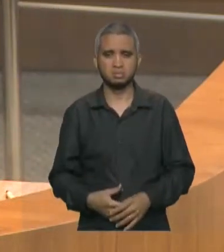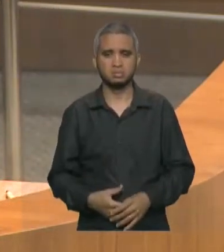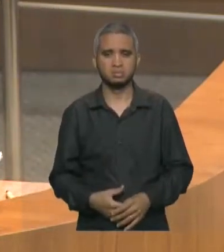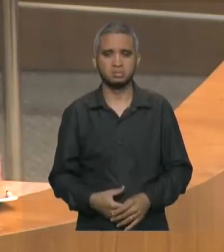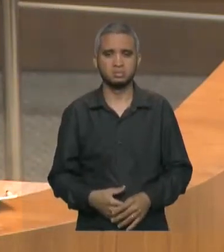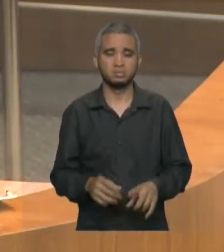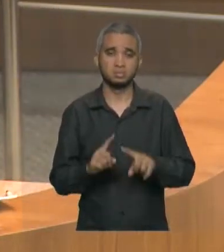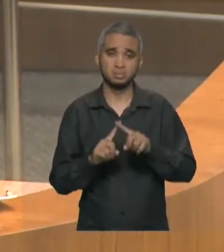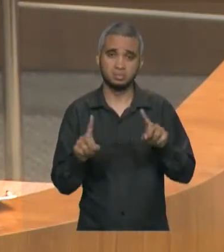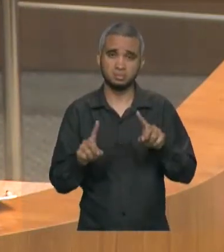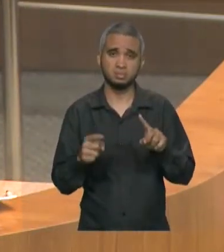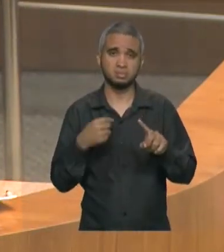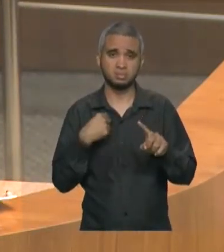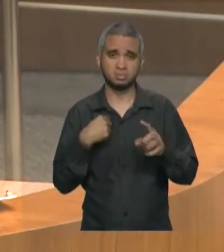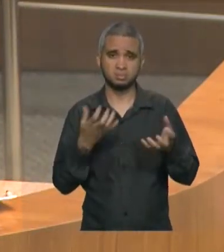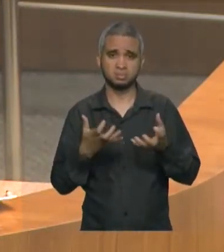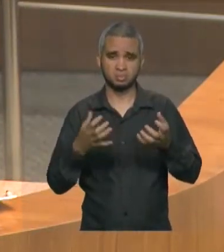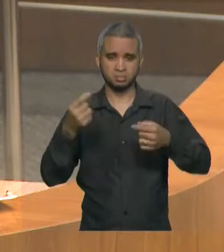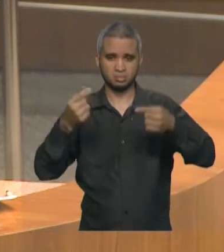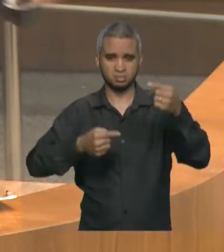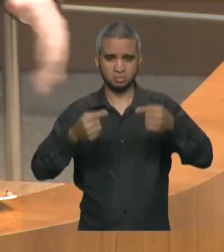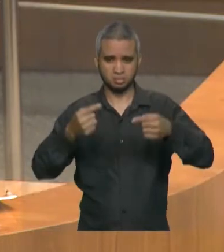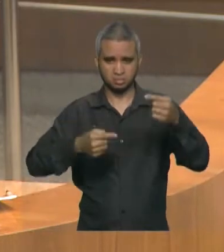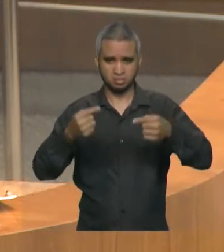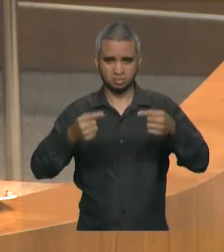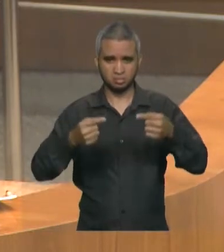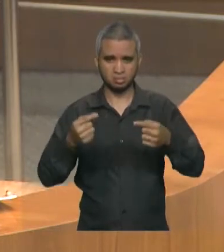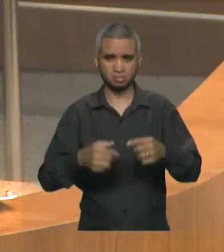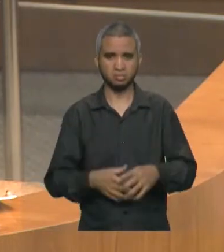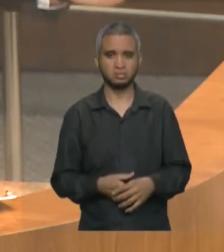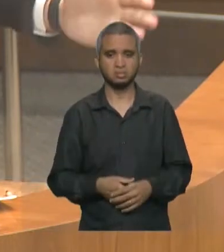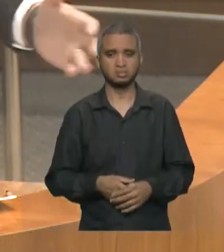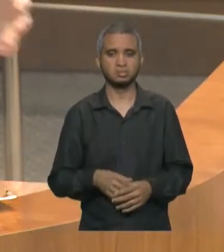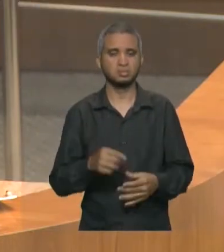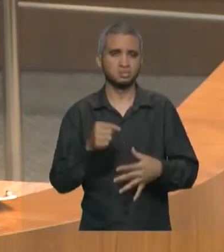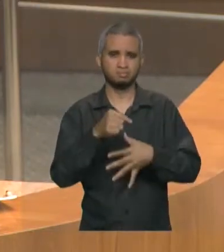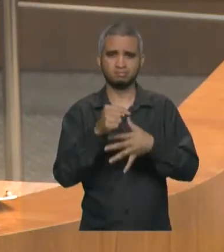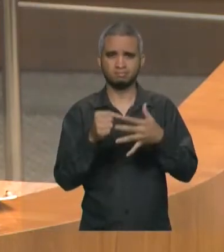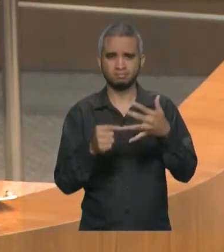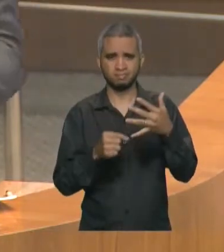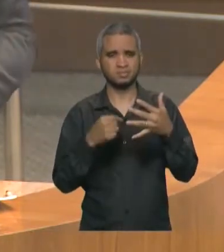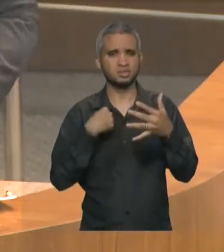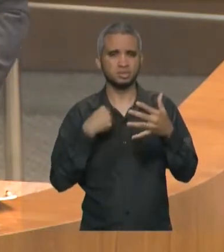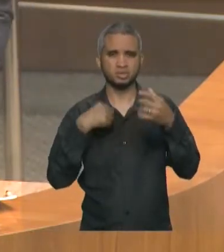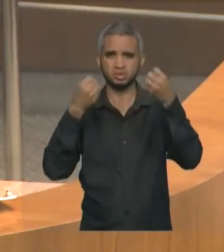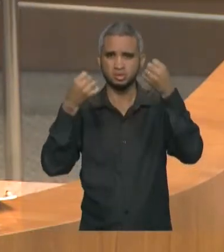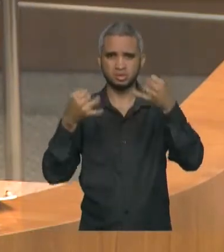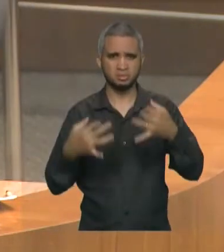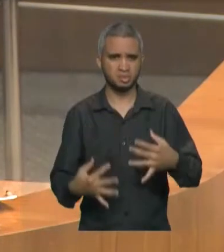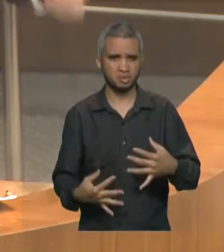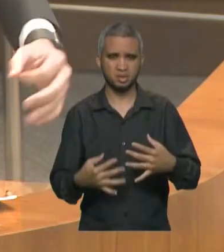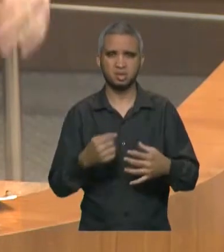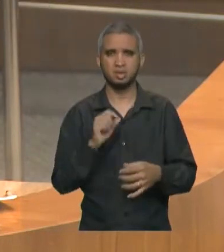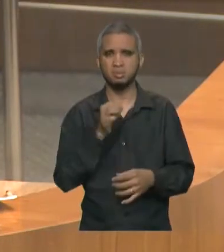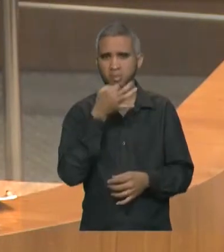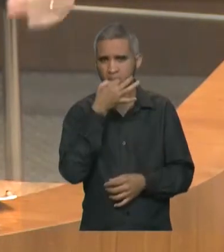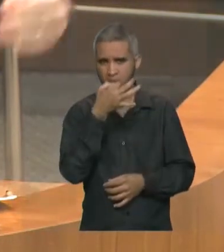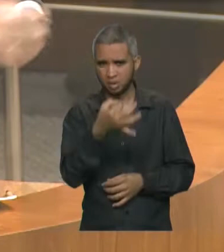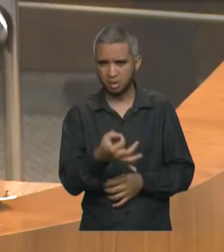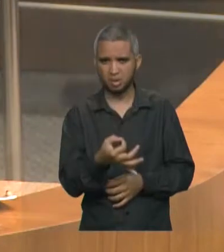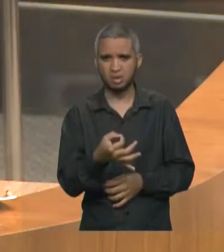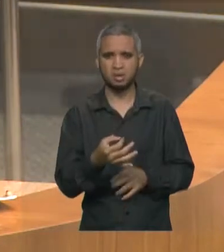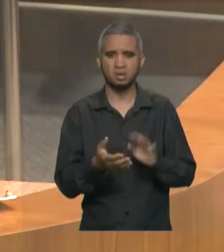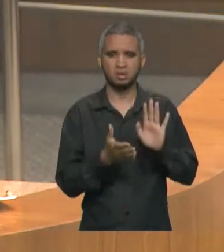quero debater. Já falei aqui o que eu acho dessa peça orçamentária, dessa peça